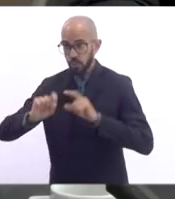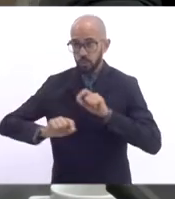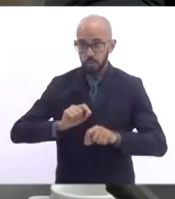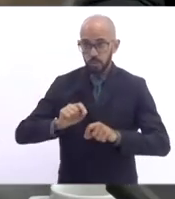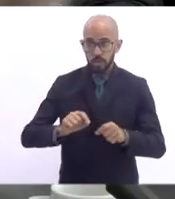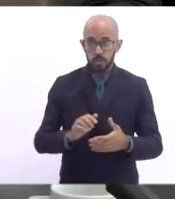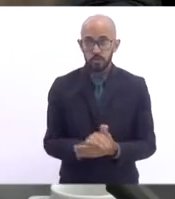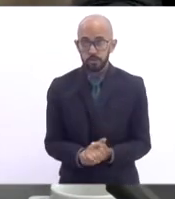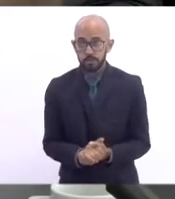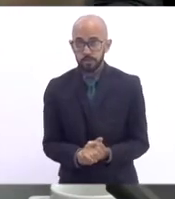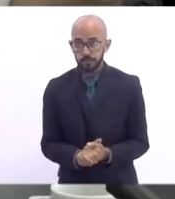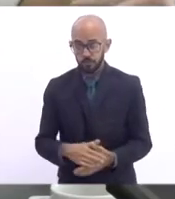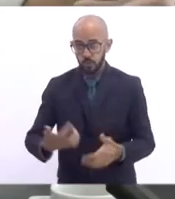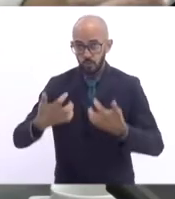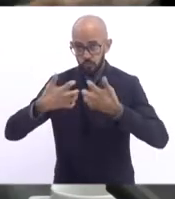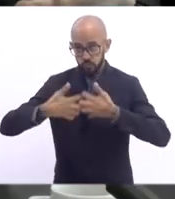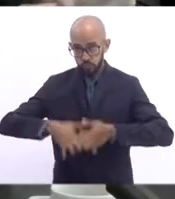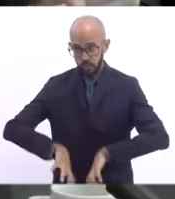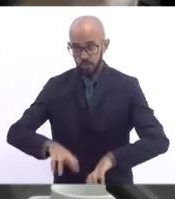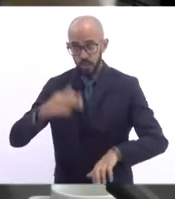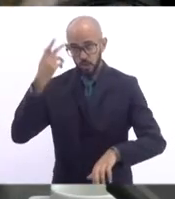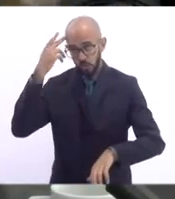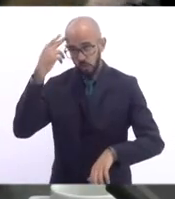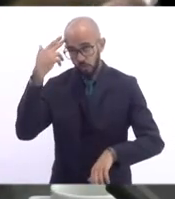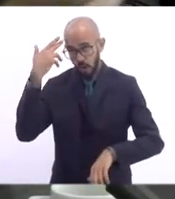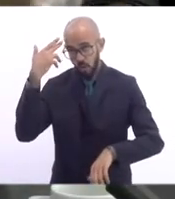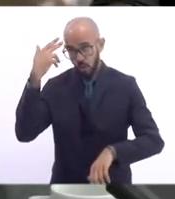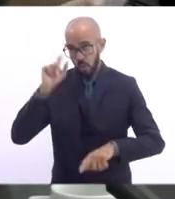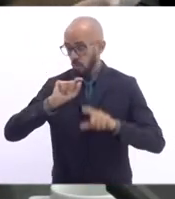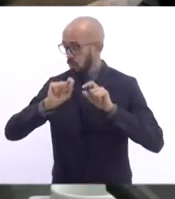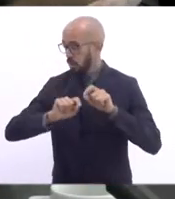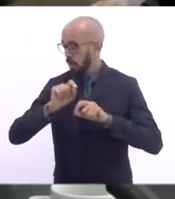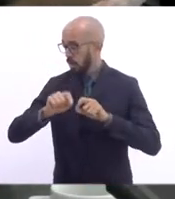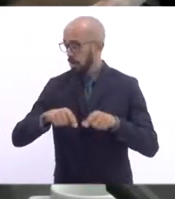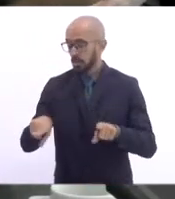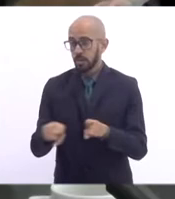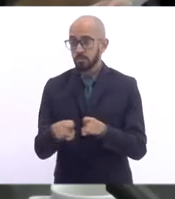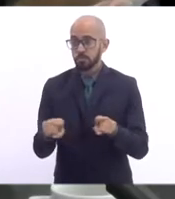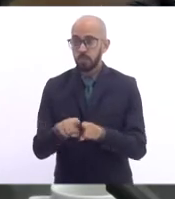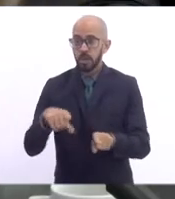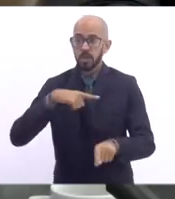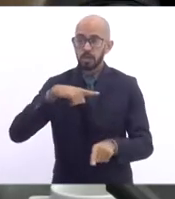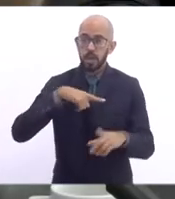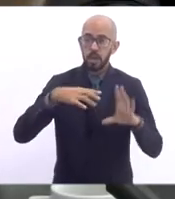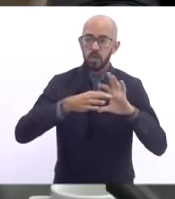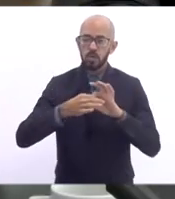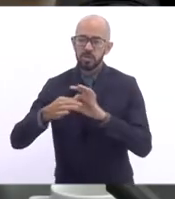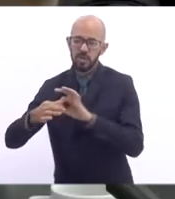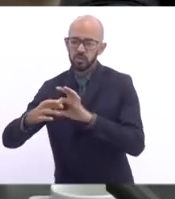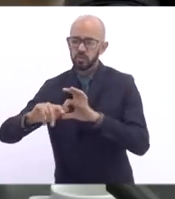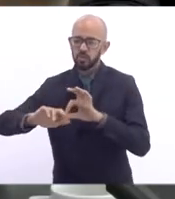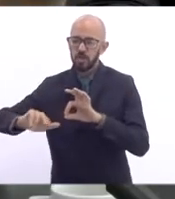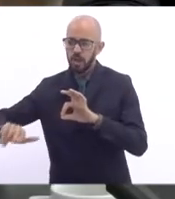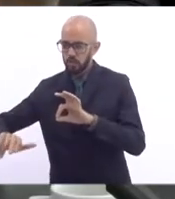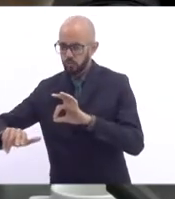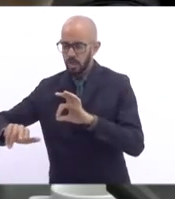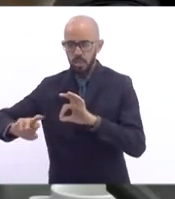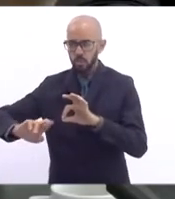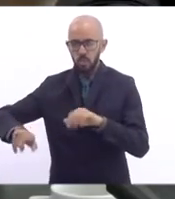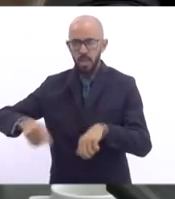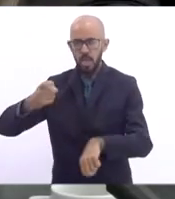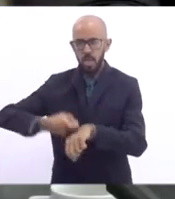com funcionamento normal ela tem também vários cenários Ela não é uma coisa